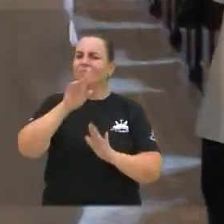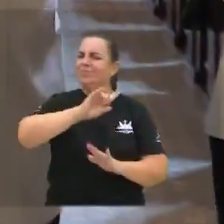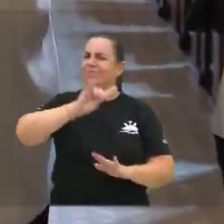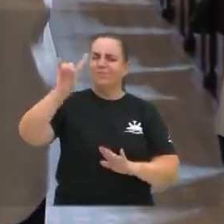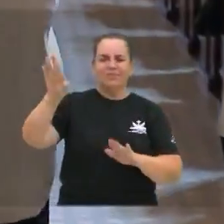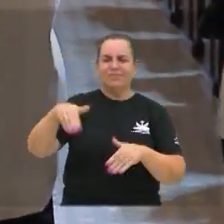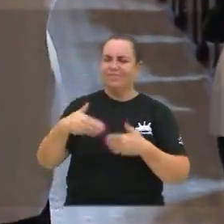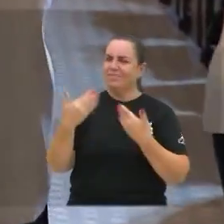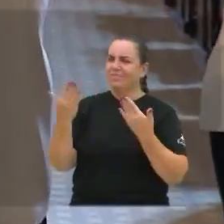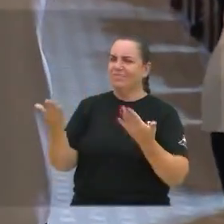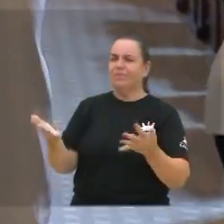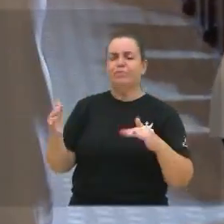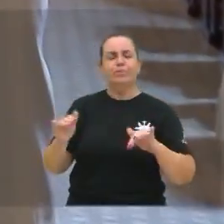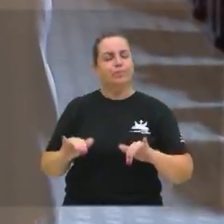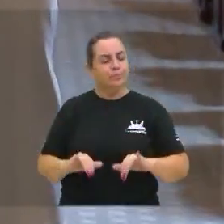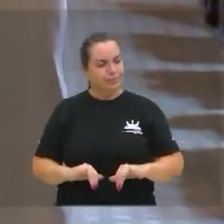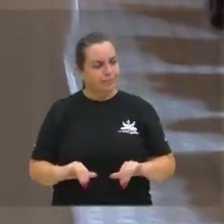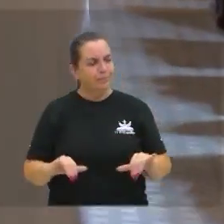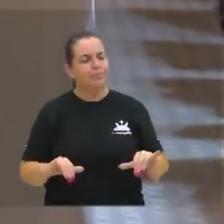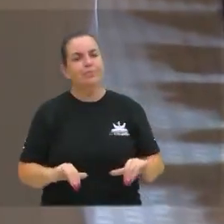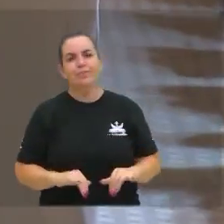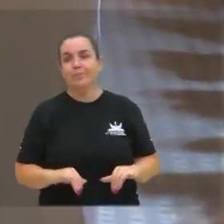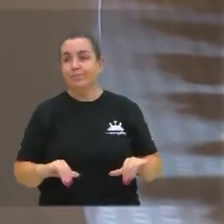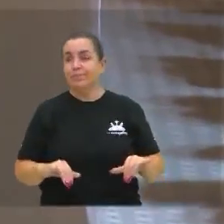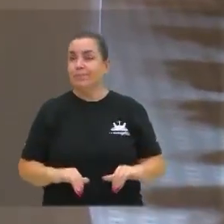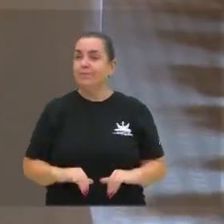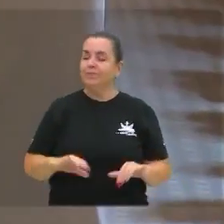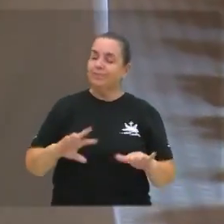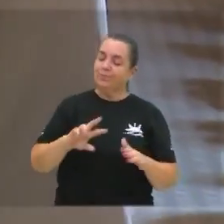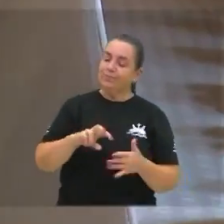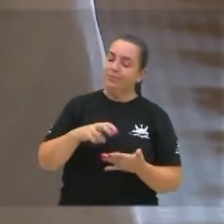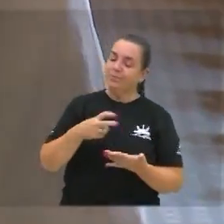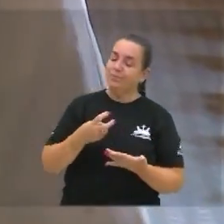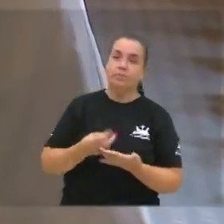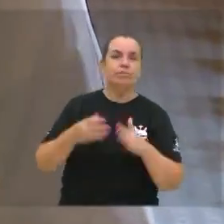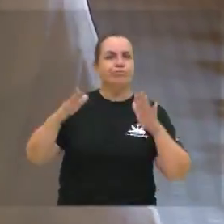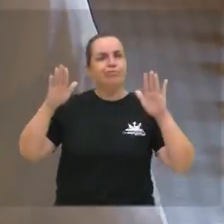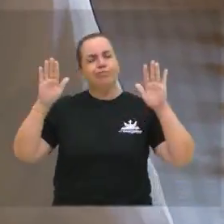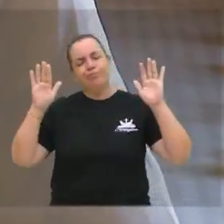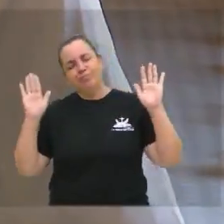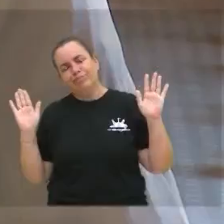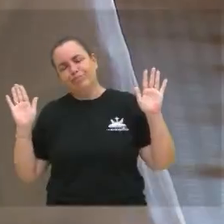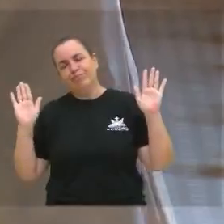que vai sofrer, que vai morrer e que nos